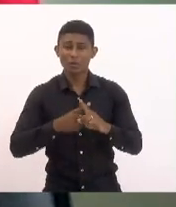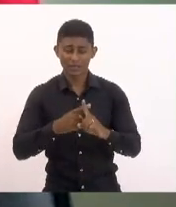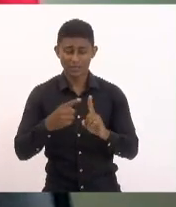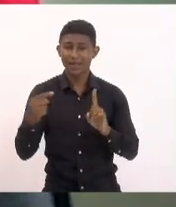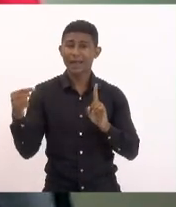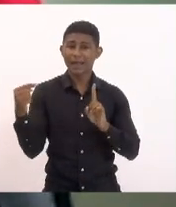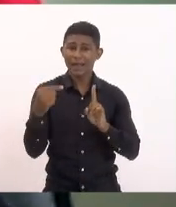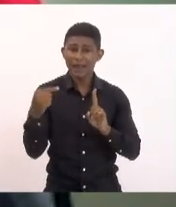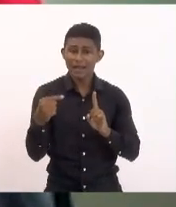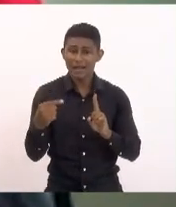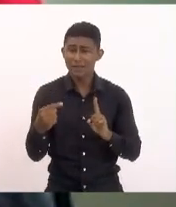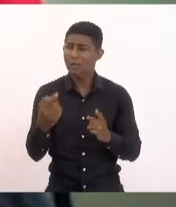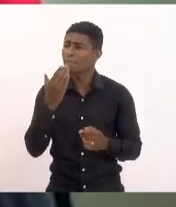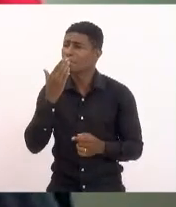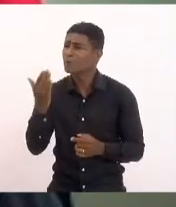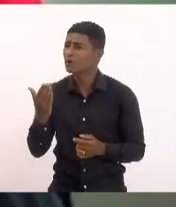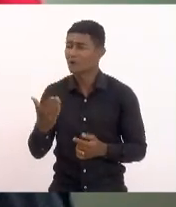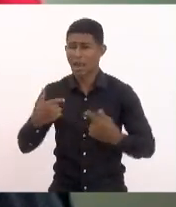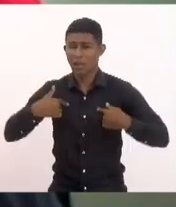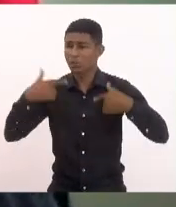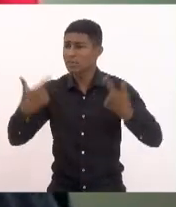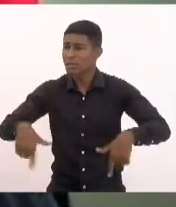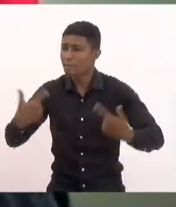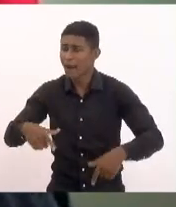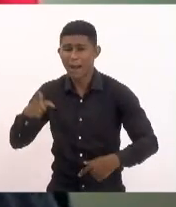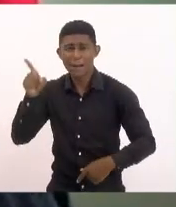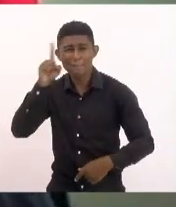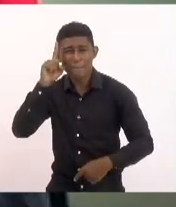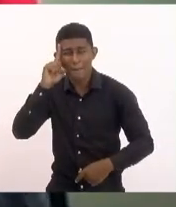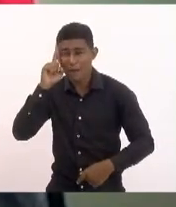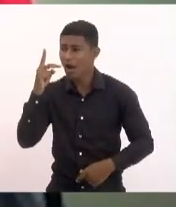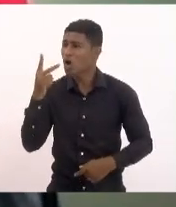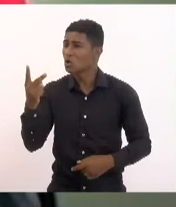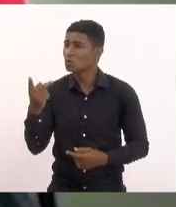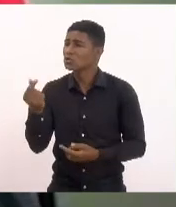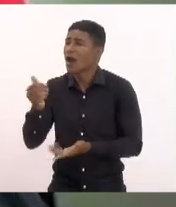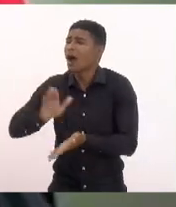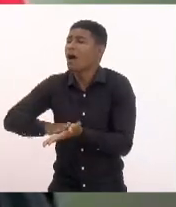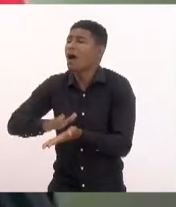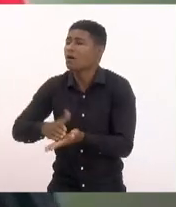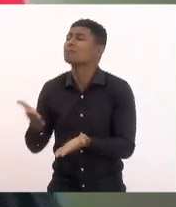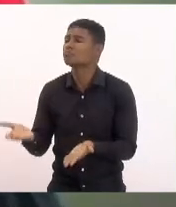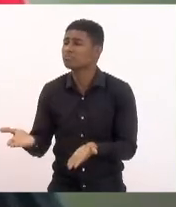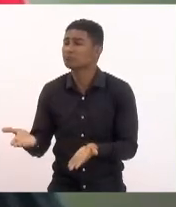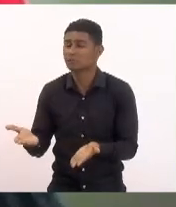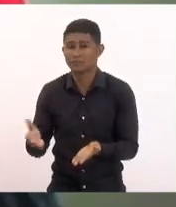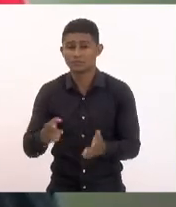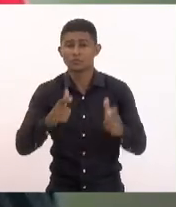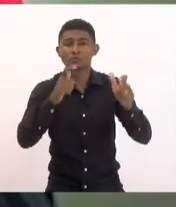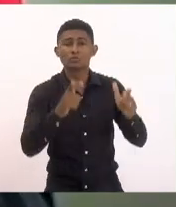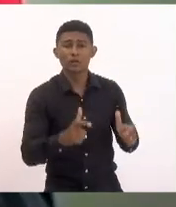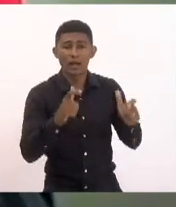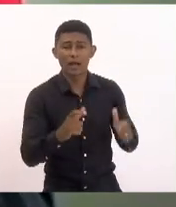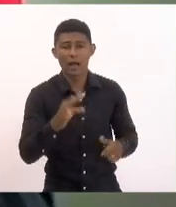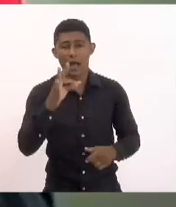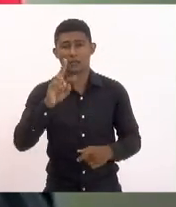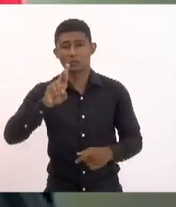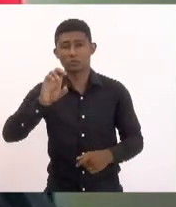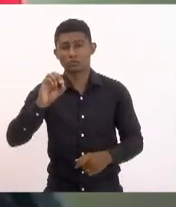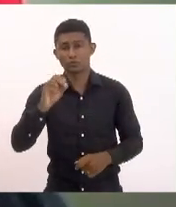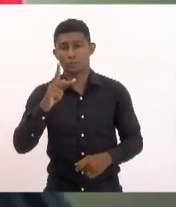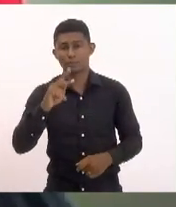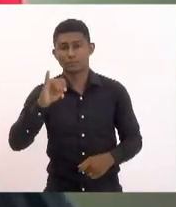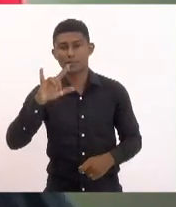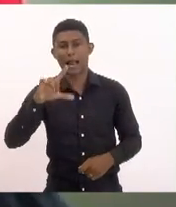2 dias de trabalho que ainda não havia sido pago pelo quiosque Tropicária, situado na Barra da Tijuca, uma